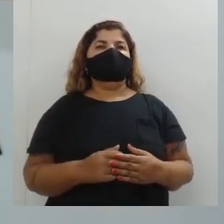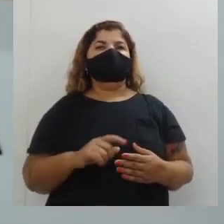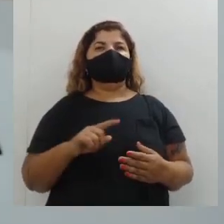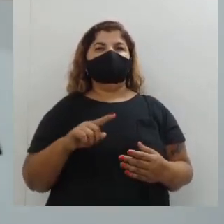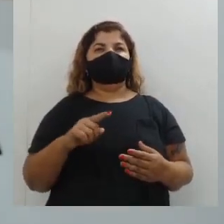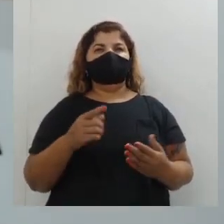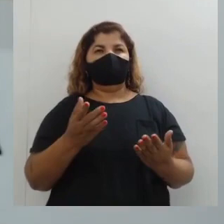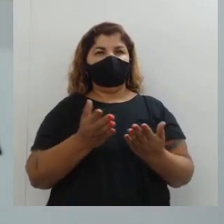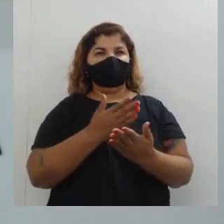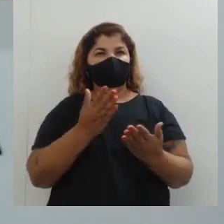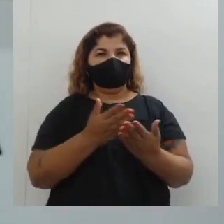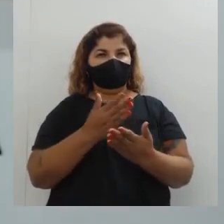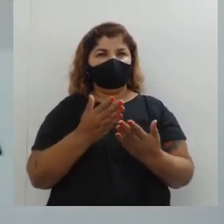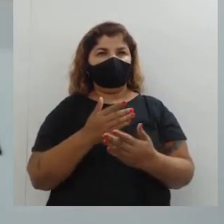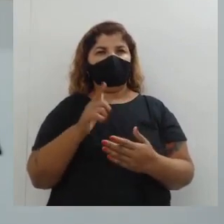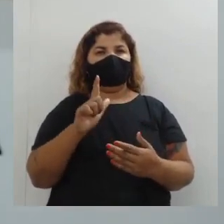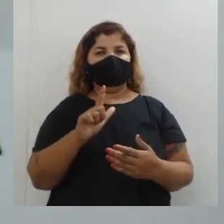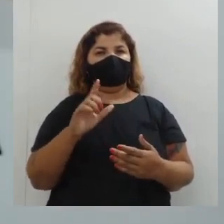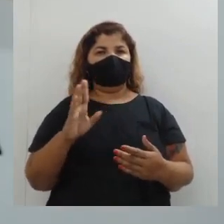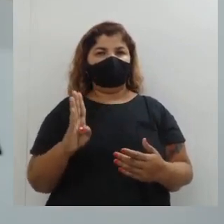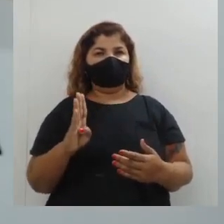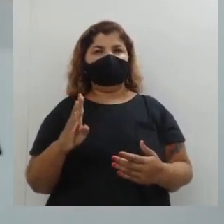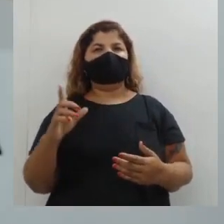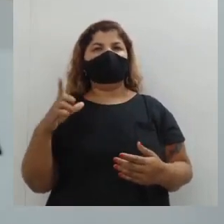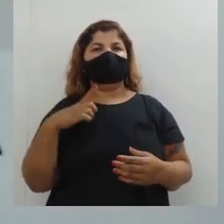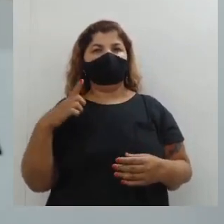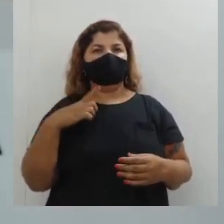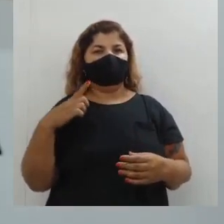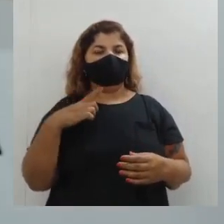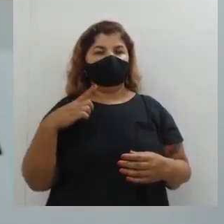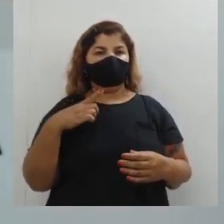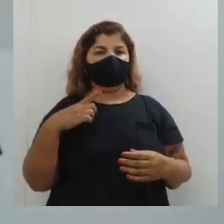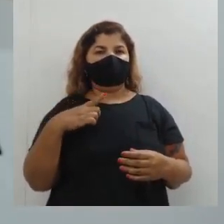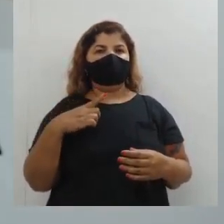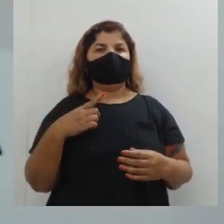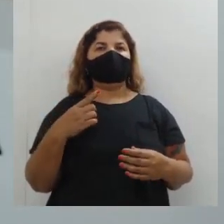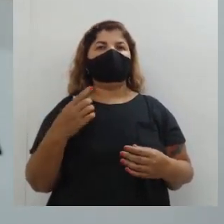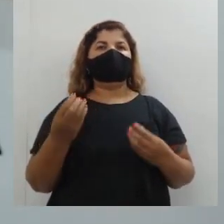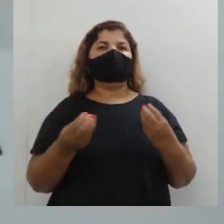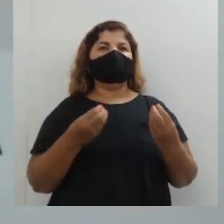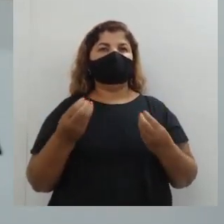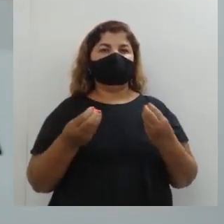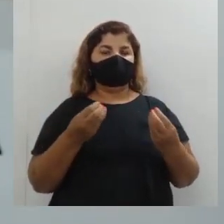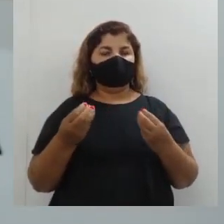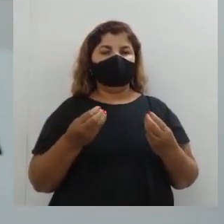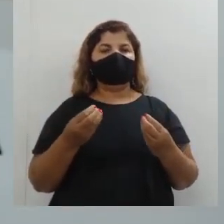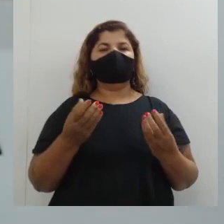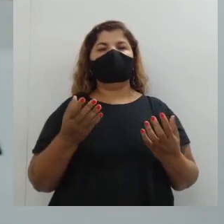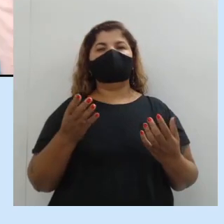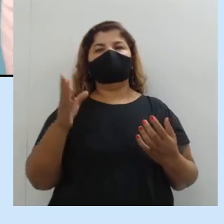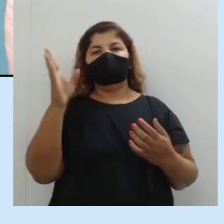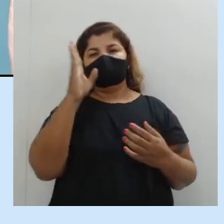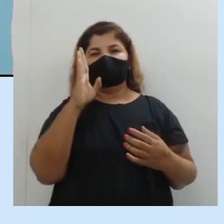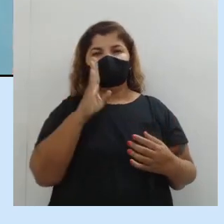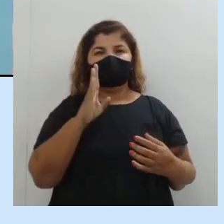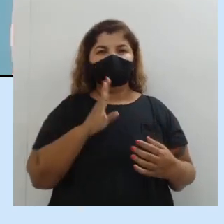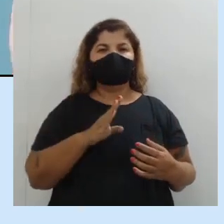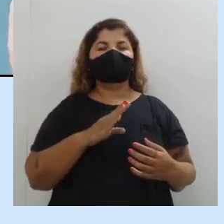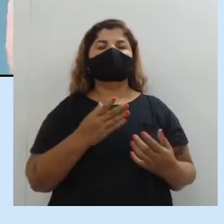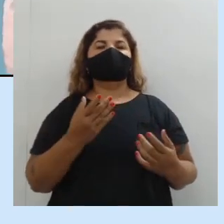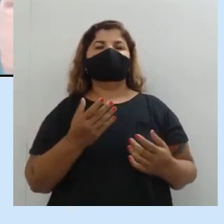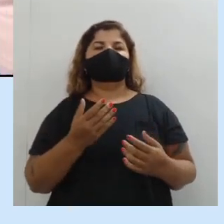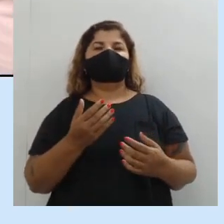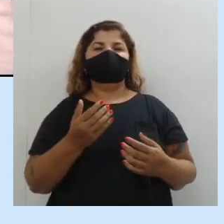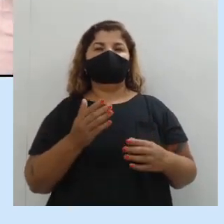Lima Barreto, você tem em destaque, nós podemos destacar essa questão do nacionalismo, do